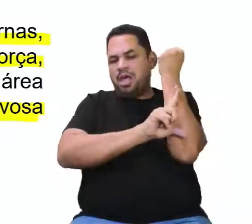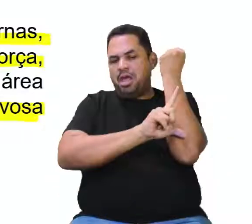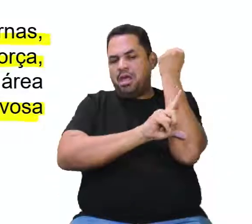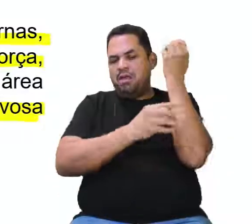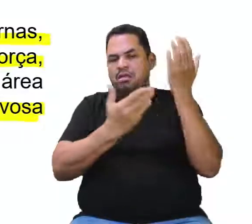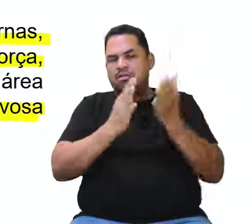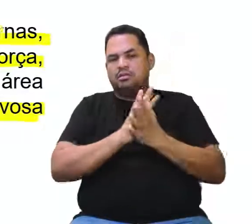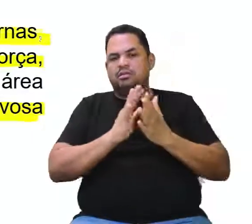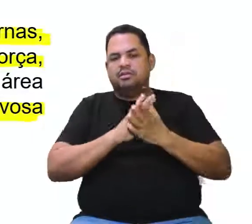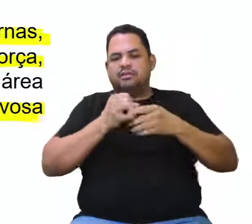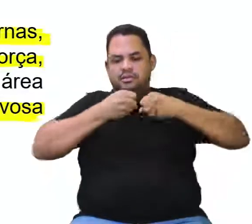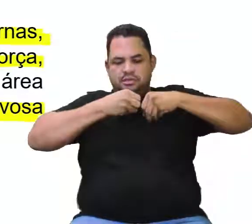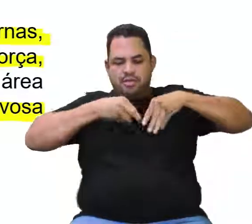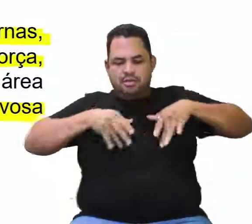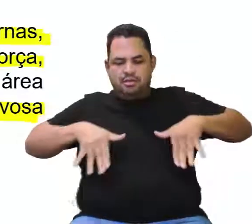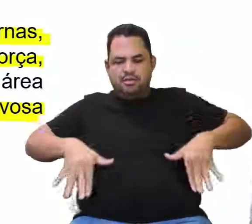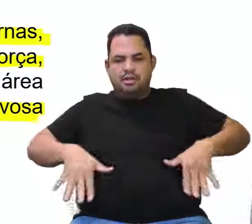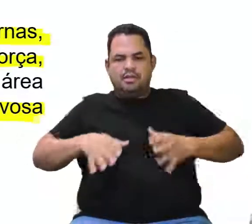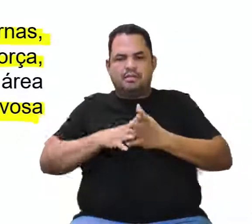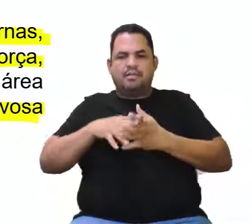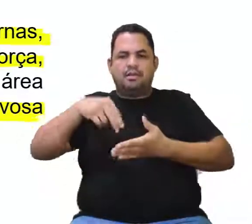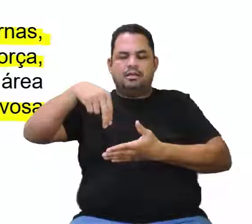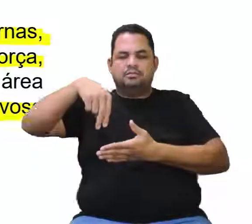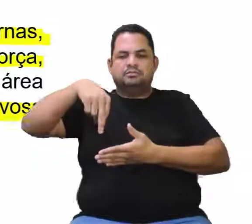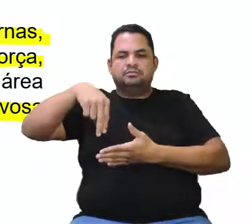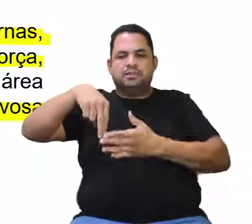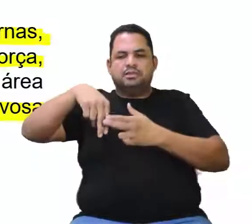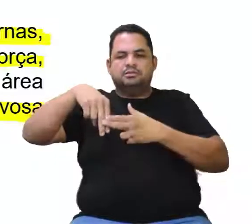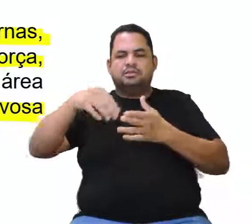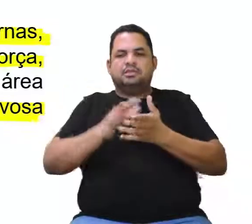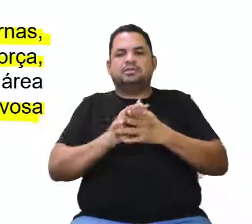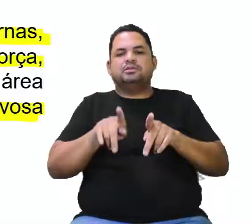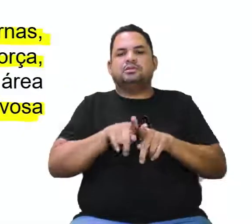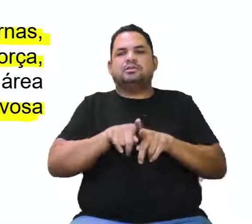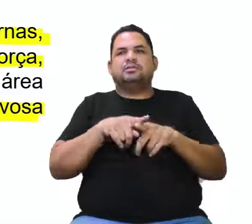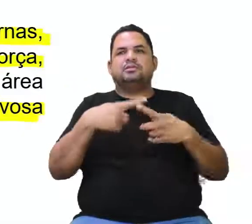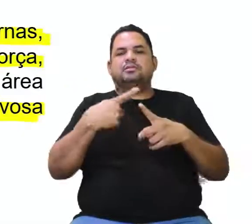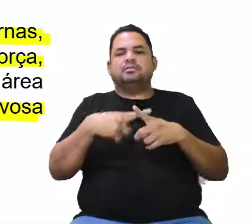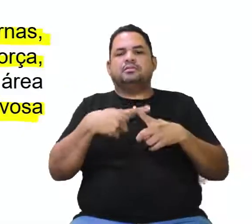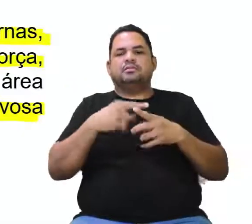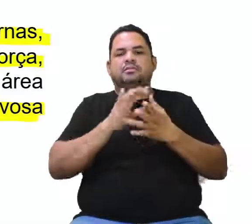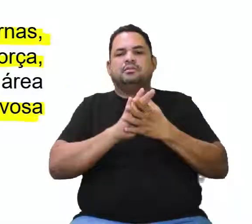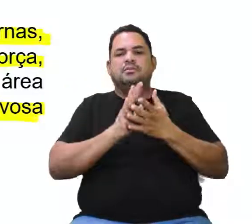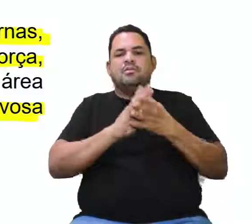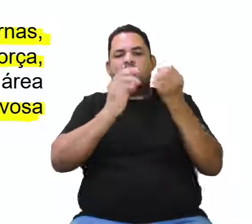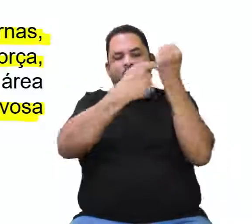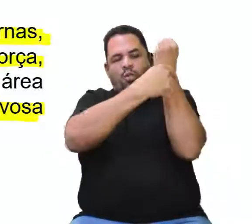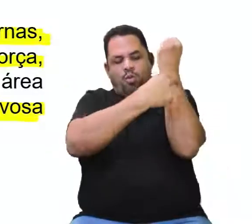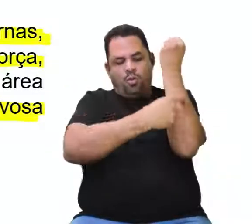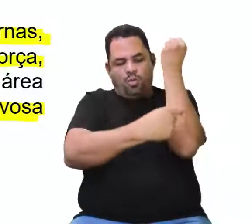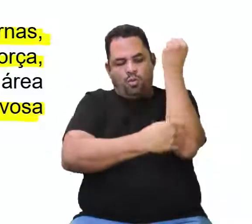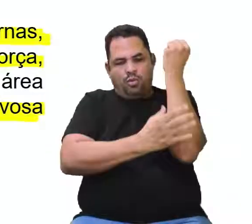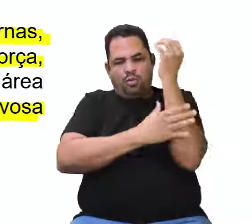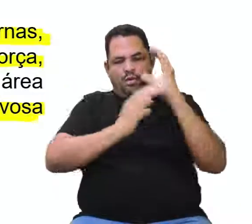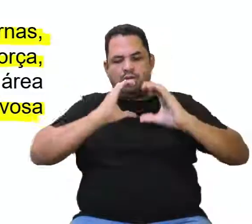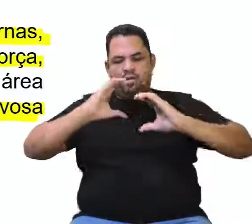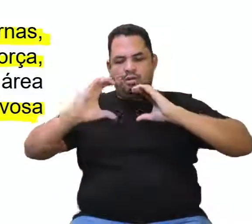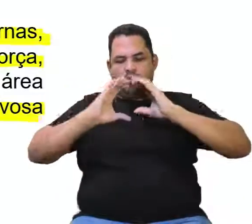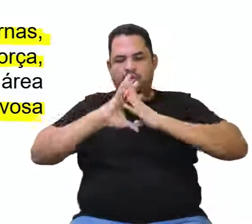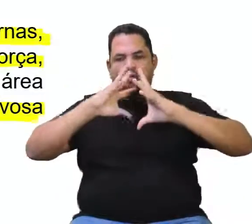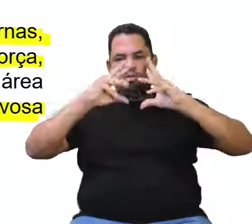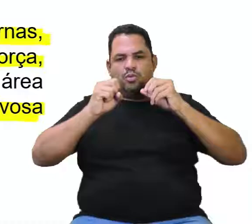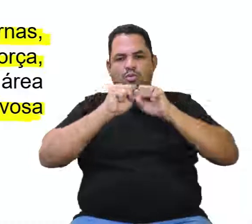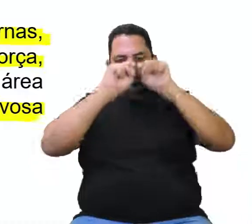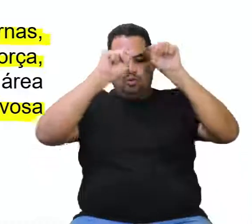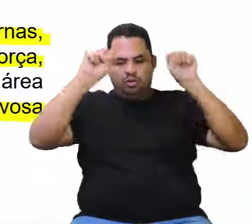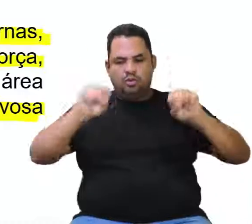né? Ela vai irradiar para as pernas. E isso é explicado por quê? Porque a minha coluna vertebral, ela comunica com todo o